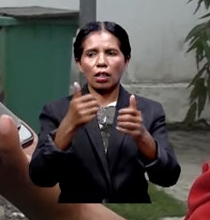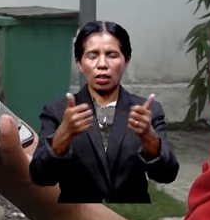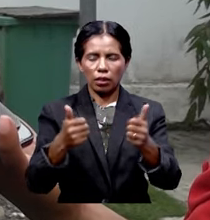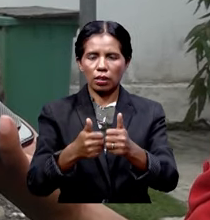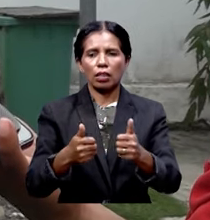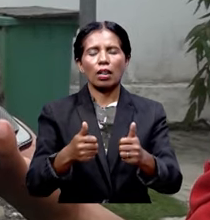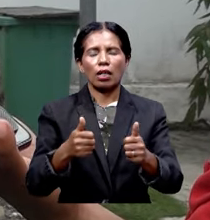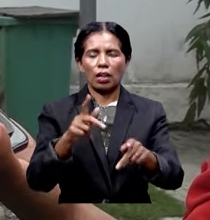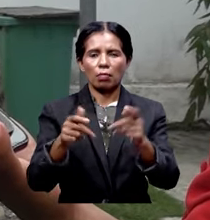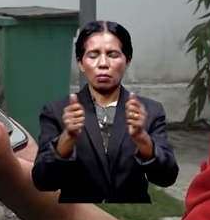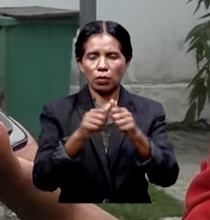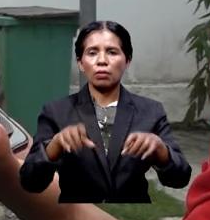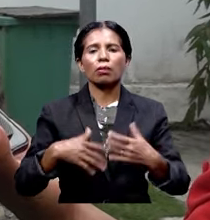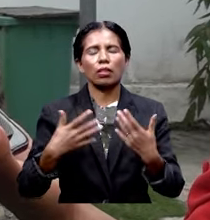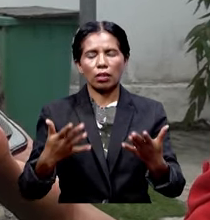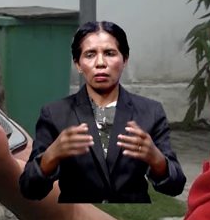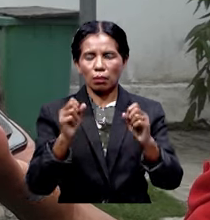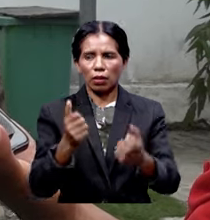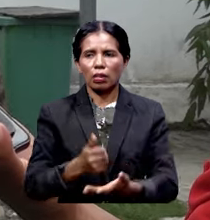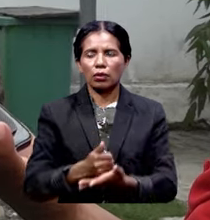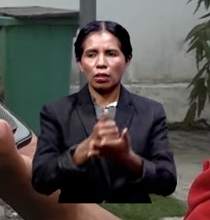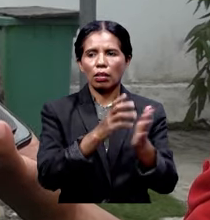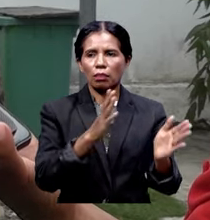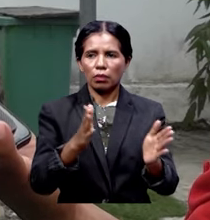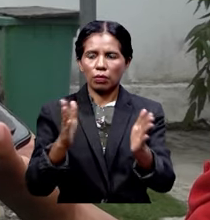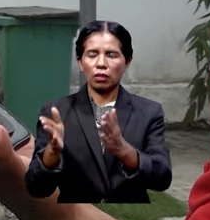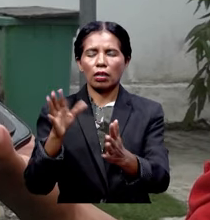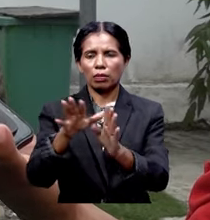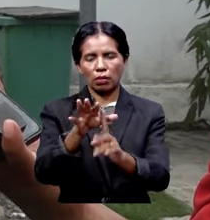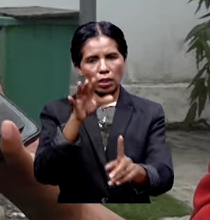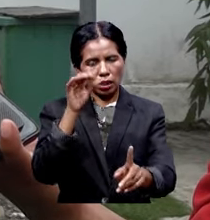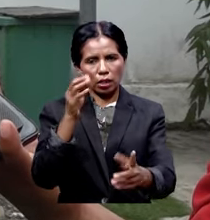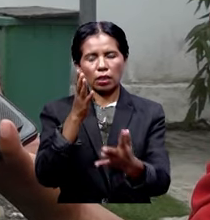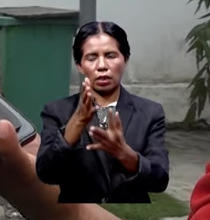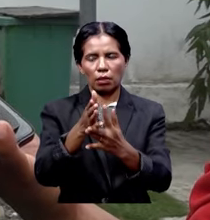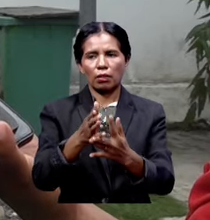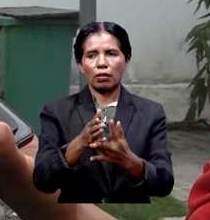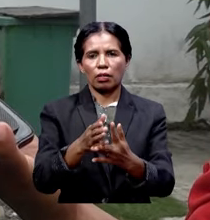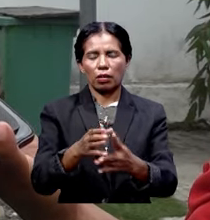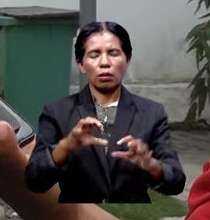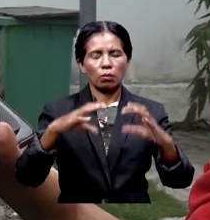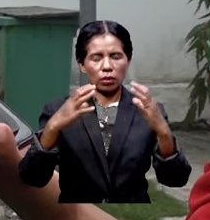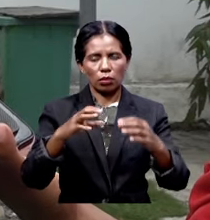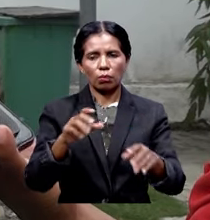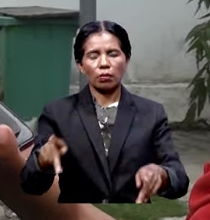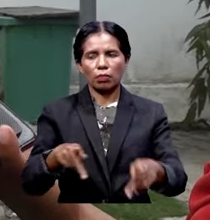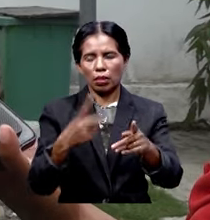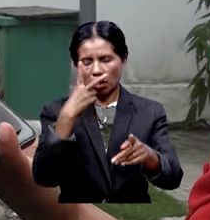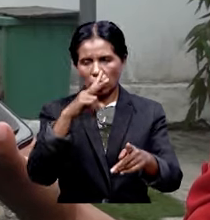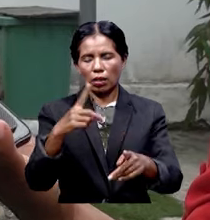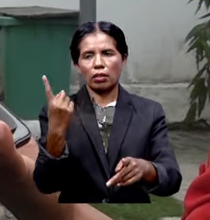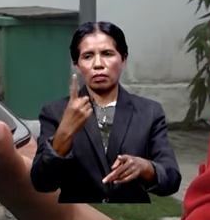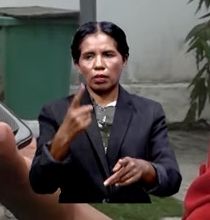gira e mos Bele ajuda o processo a seleção. Nebe função pública, a reliuba parte permanente,